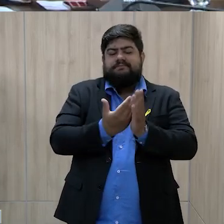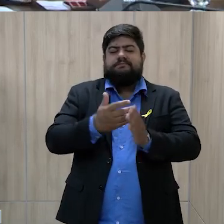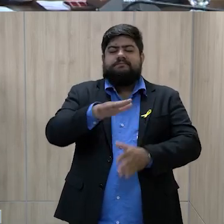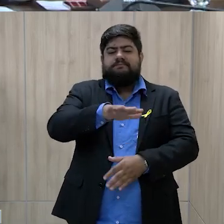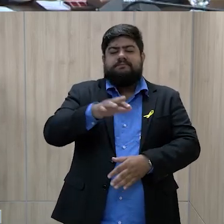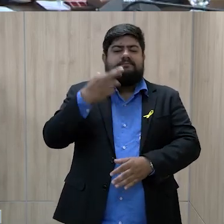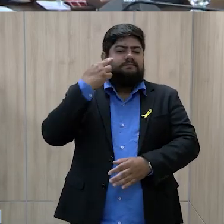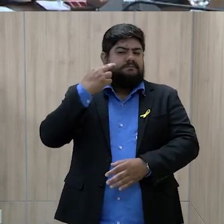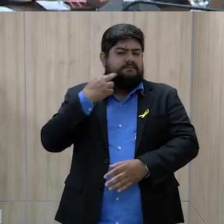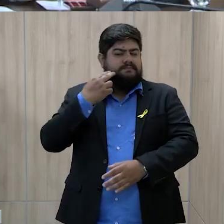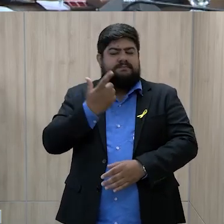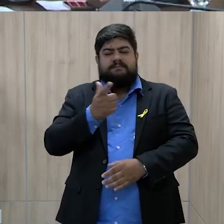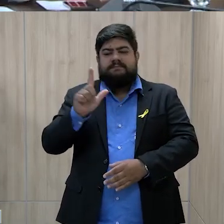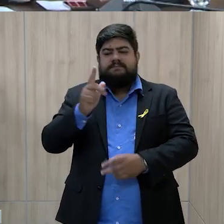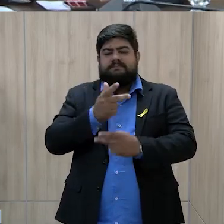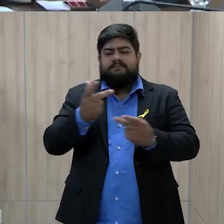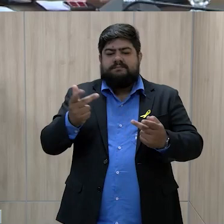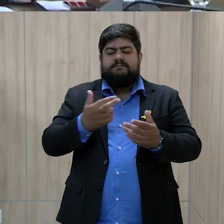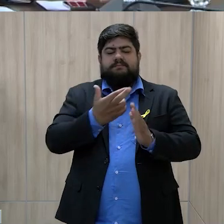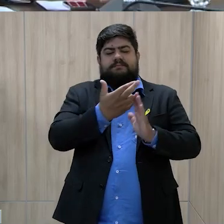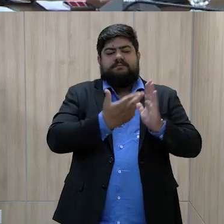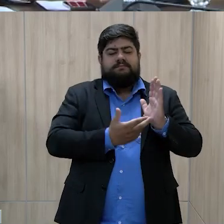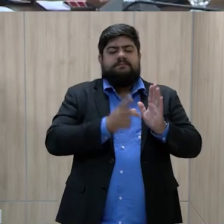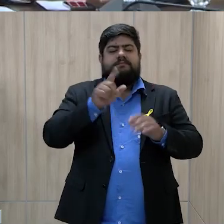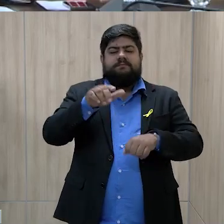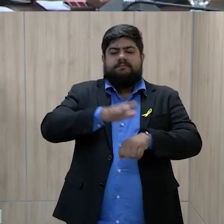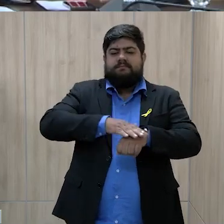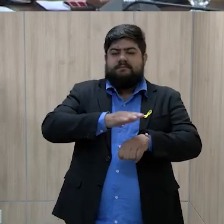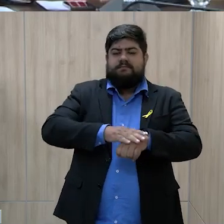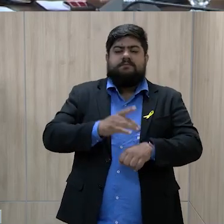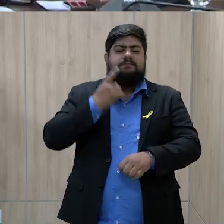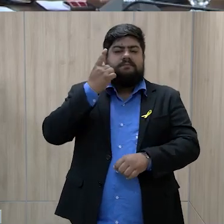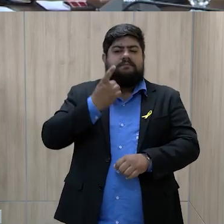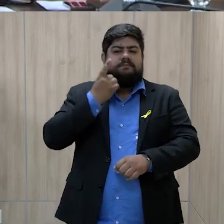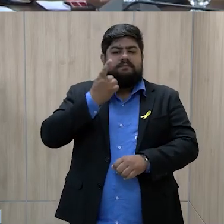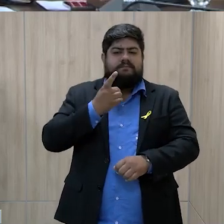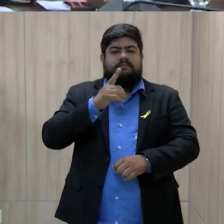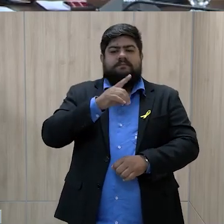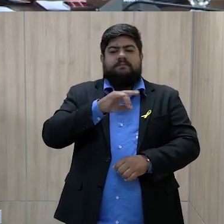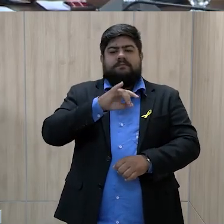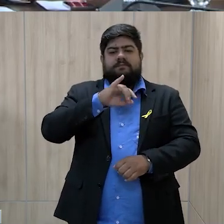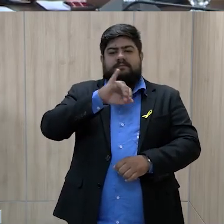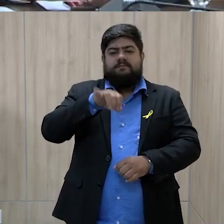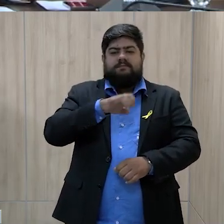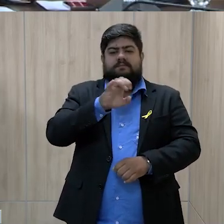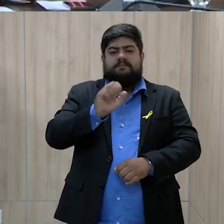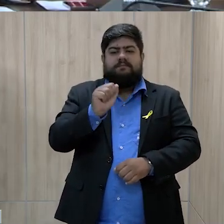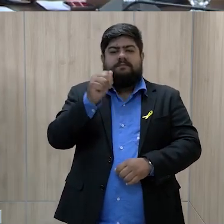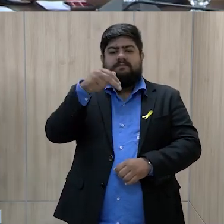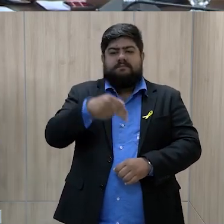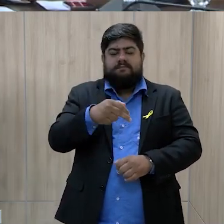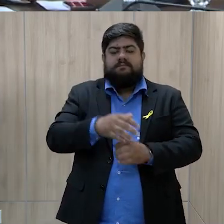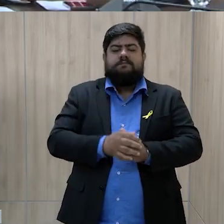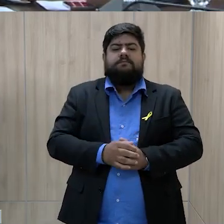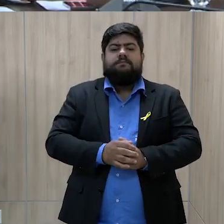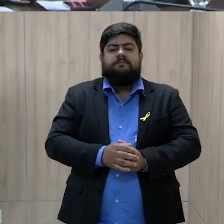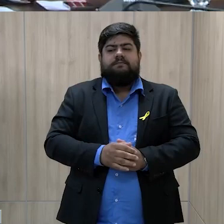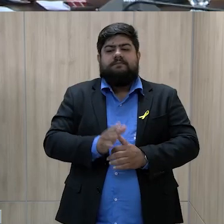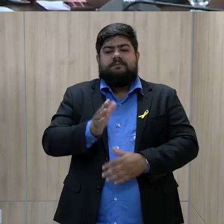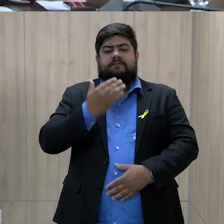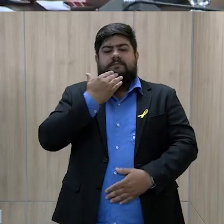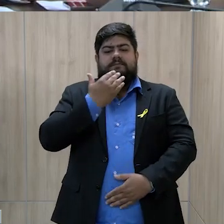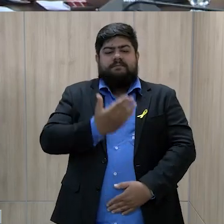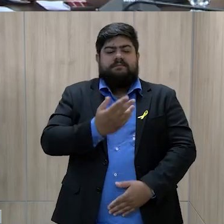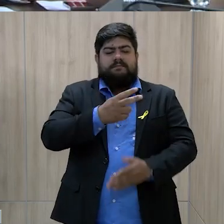do Estado de Rondônia e da os Providência a relatoria é do deputado Jean Mendonça